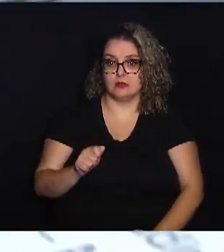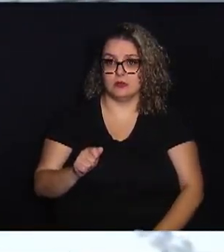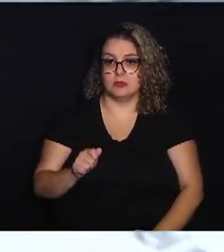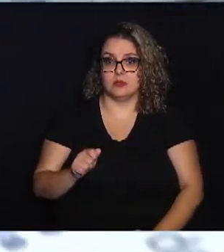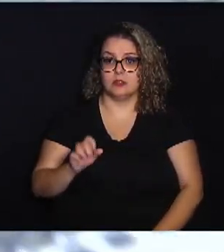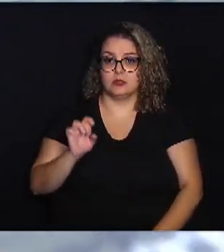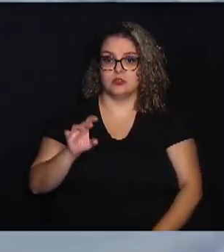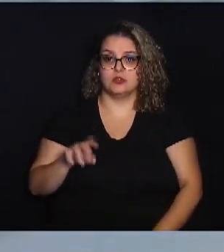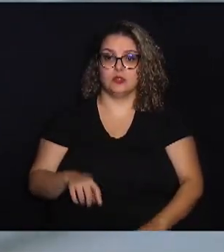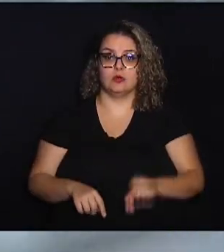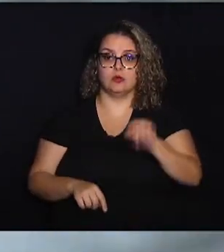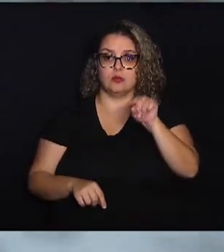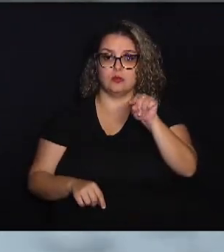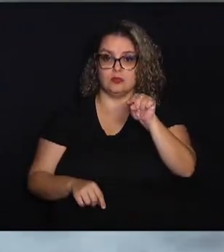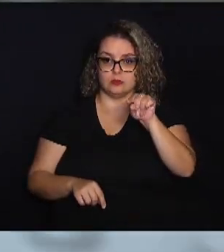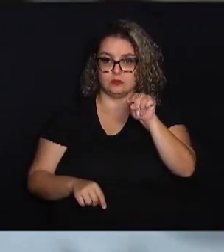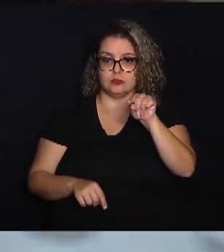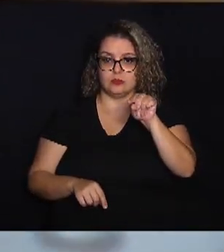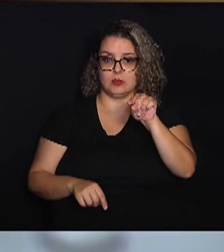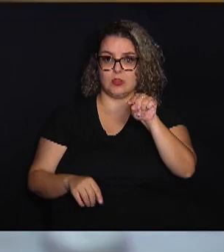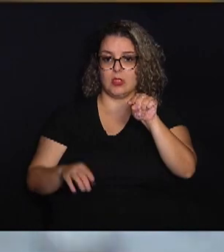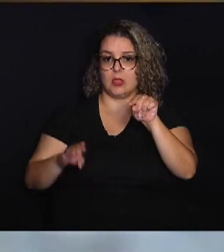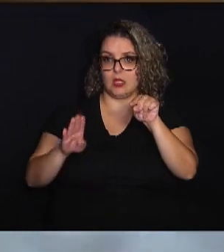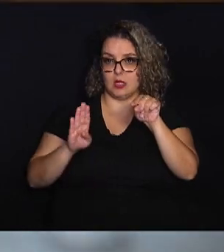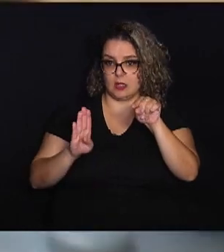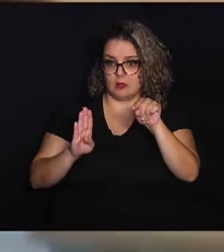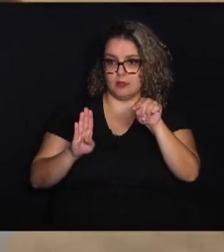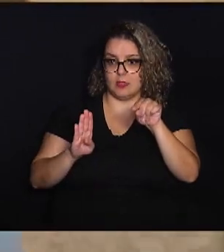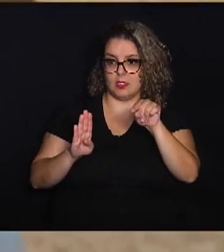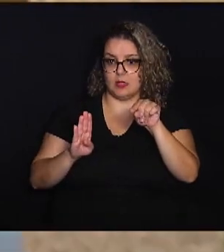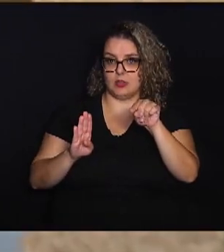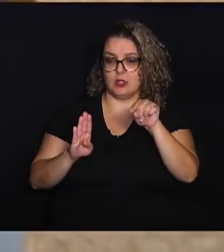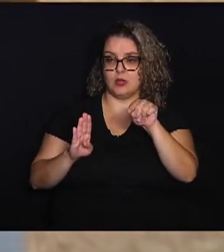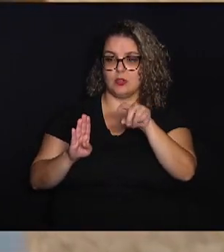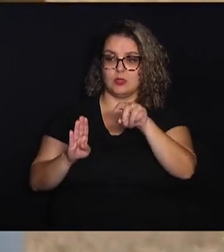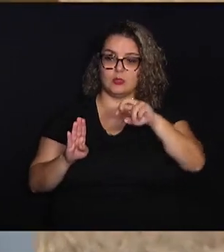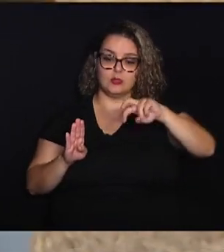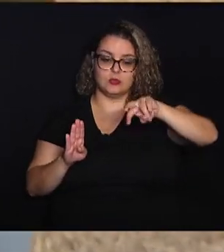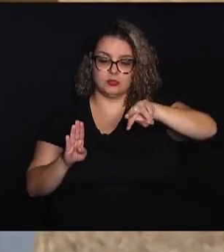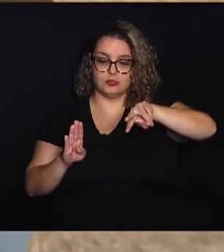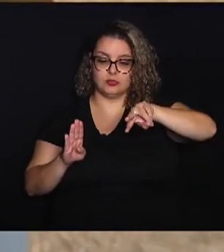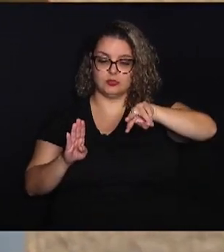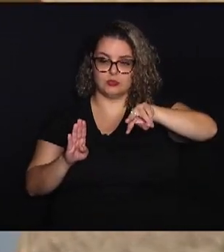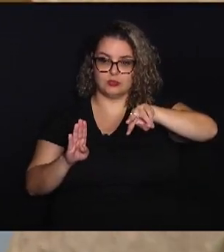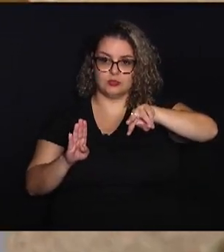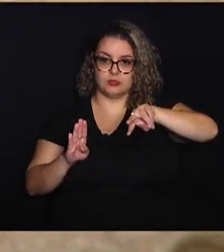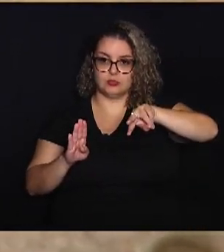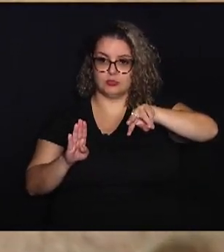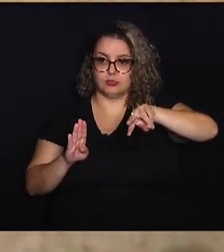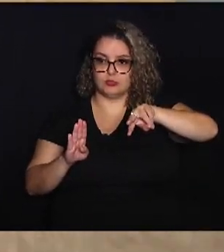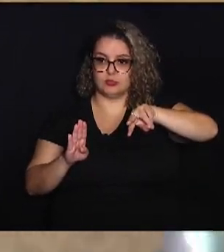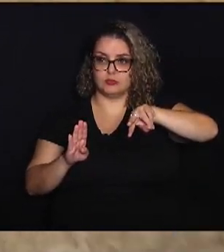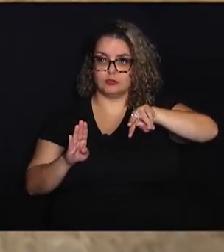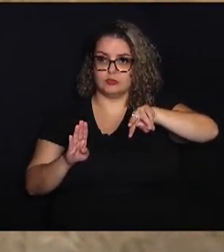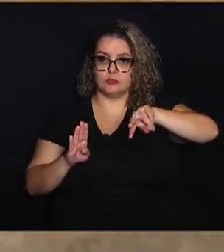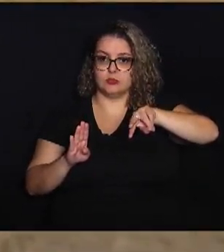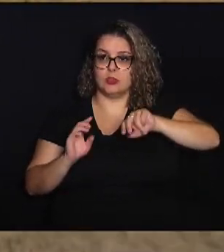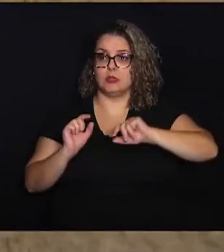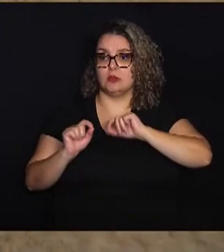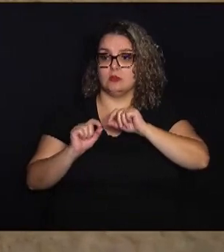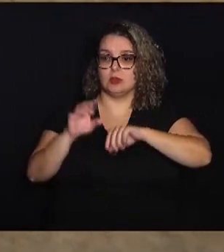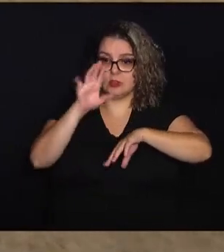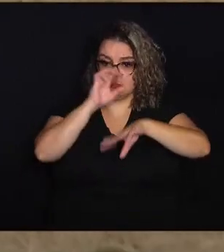ponto 1. A letra B, que a gente viu, os pontos 1 e 2 também vão estar em relevo. Então, para quem está